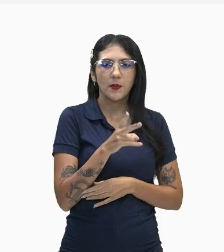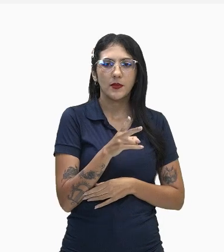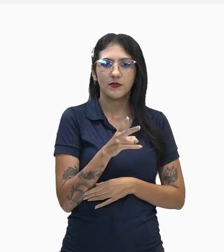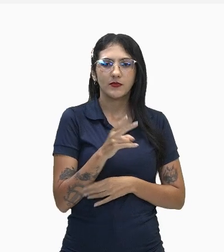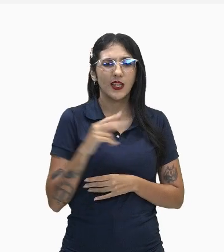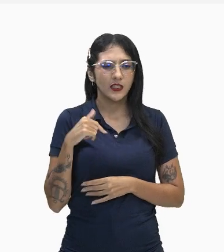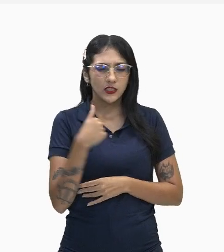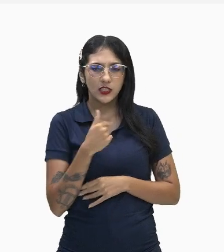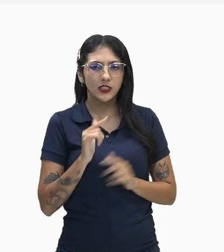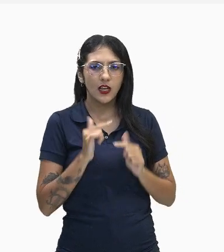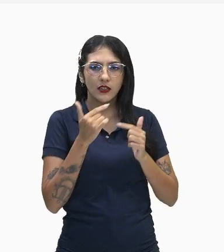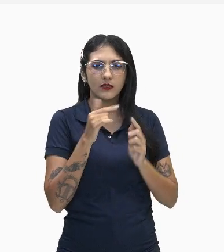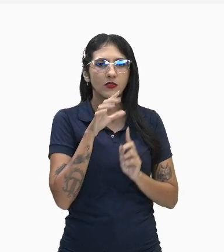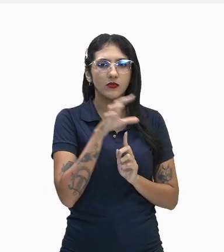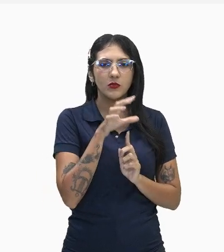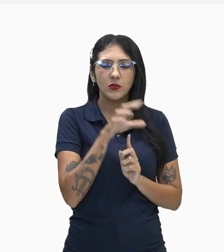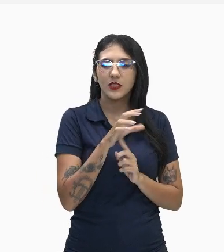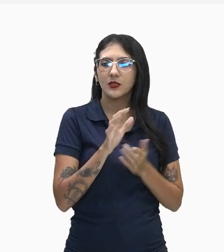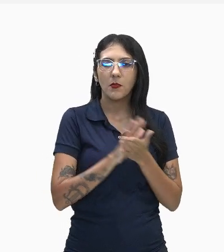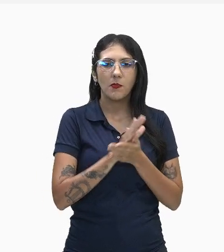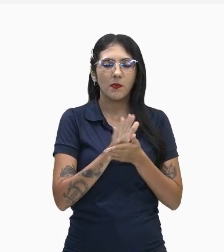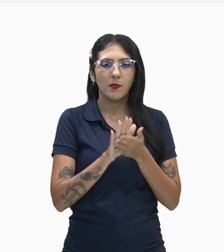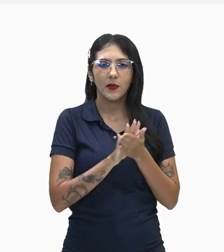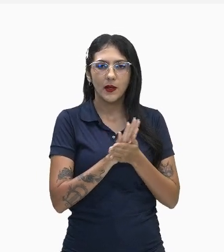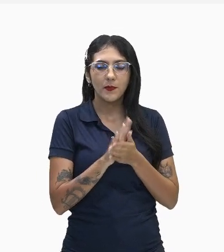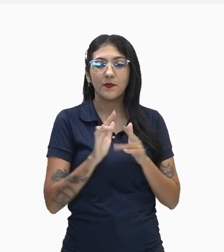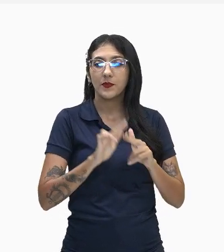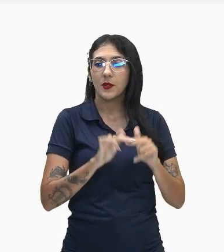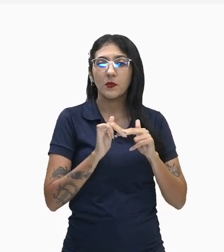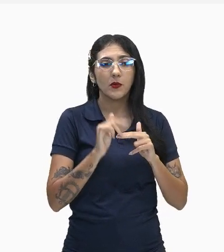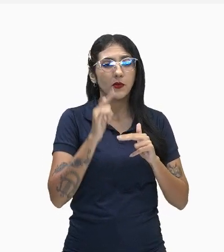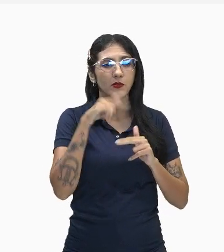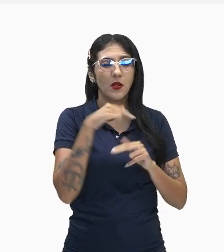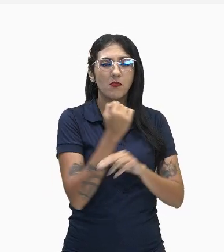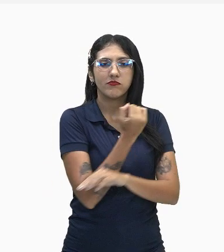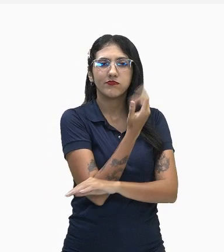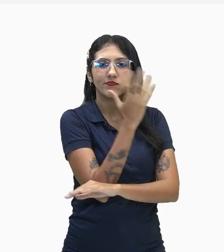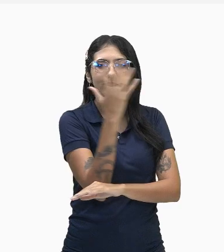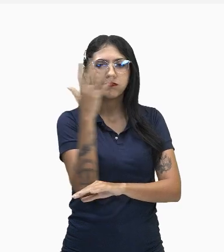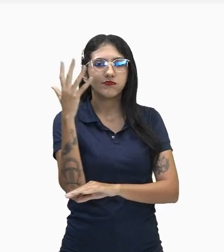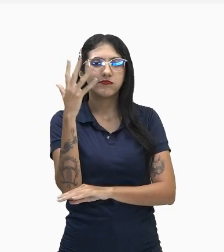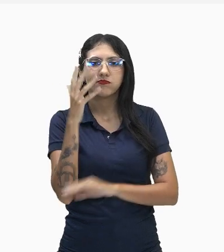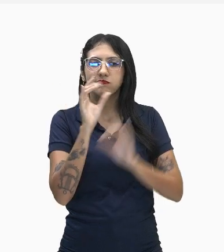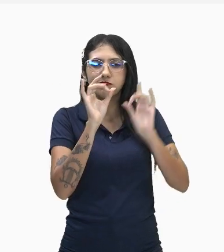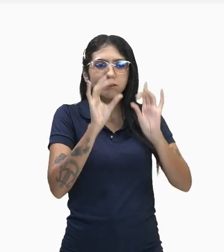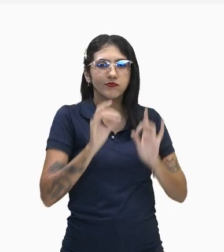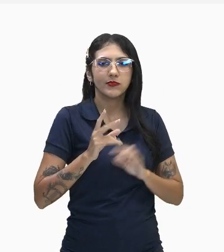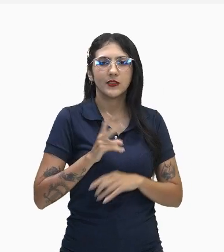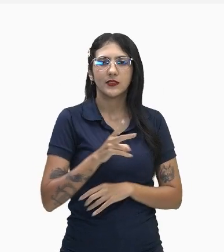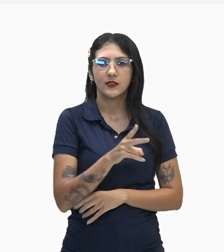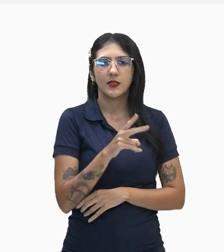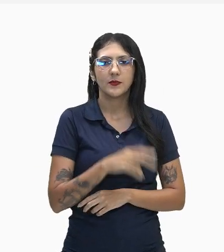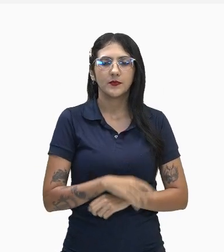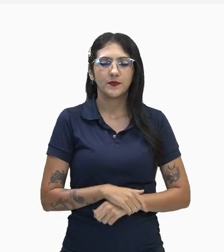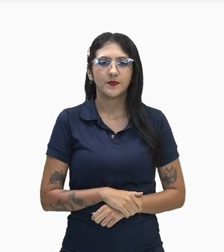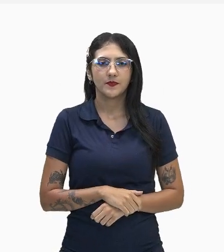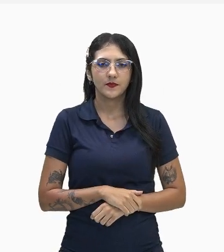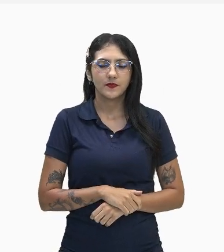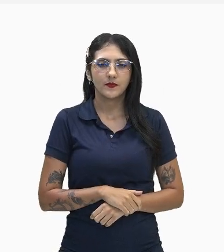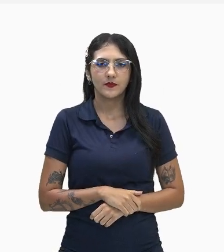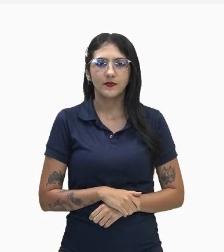para elas terem o máximo de proteção, então elas ficarem ali intactas. Né? Então, nós vamos ter